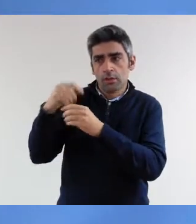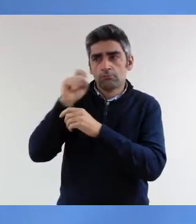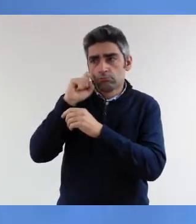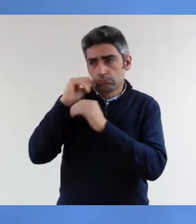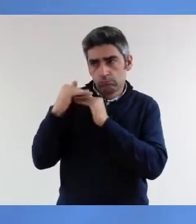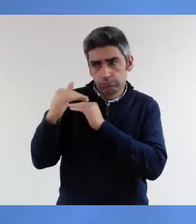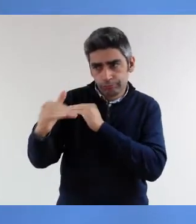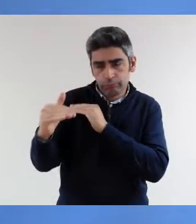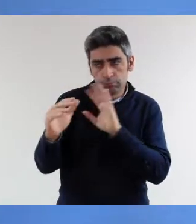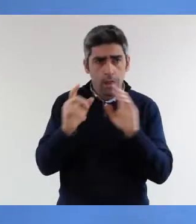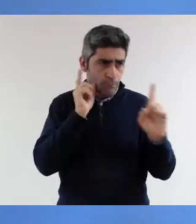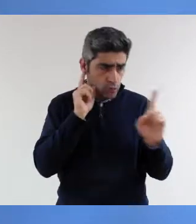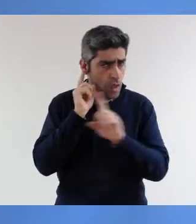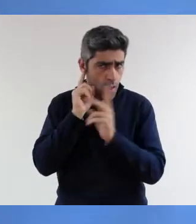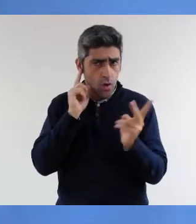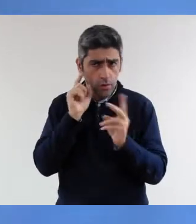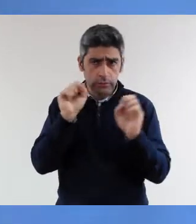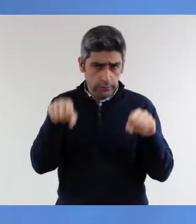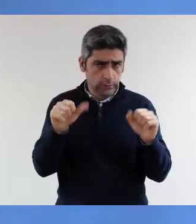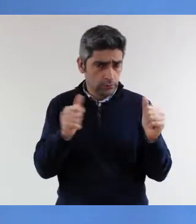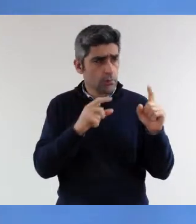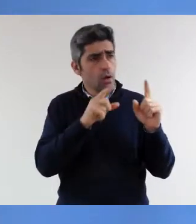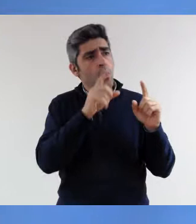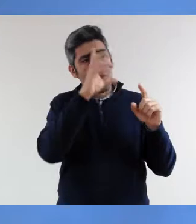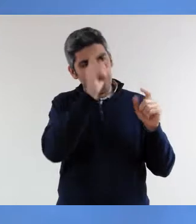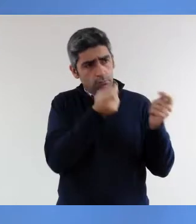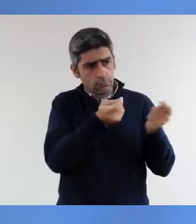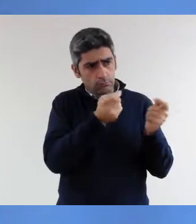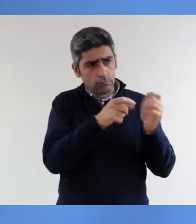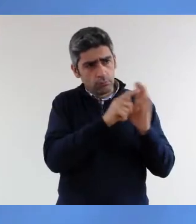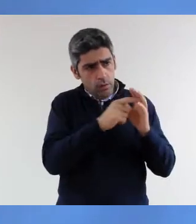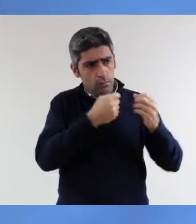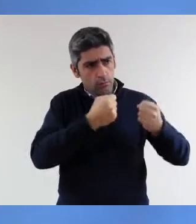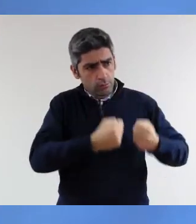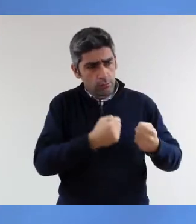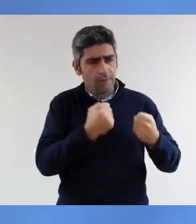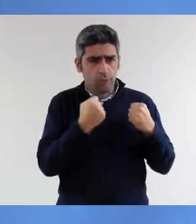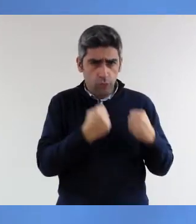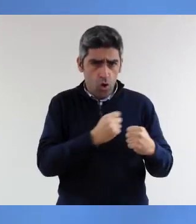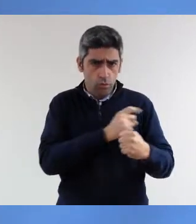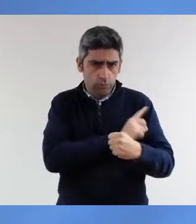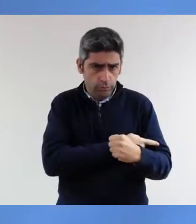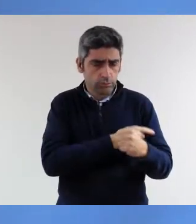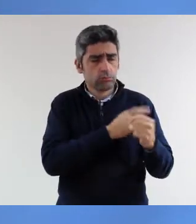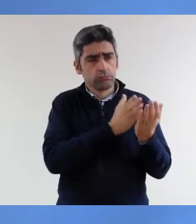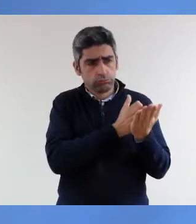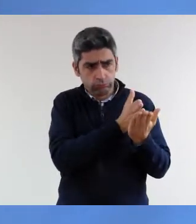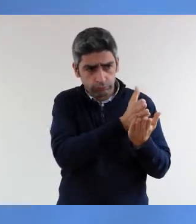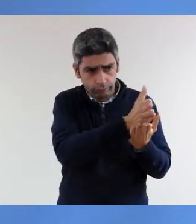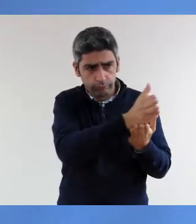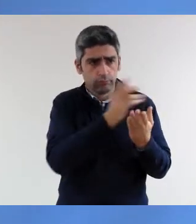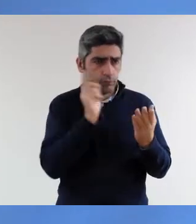muito importantes a nossa já não basta o governo de gordura eo próprio forte copos e som